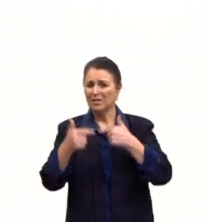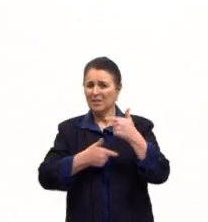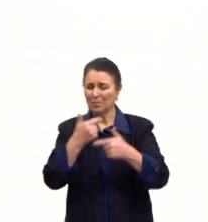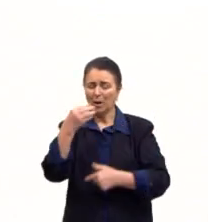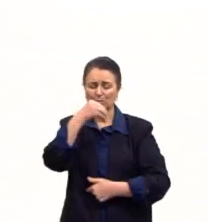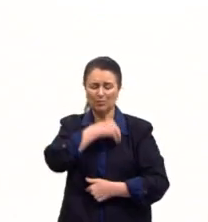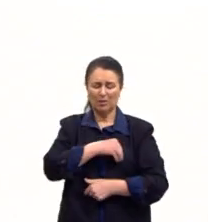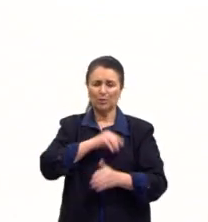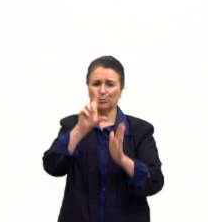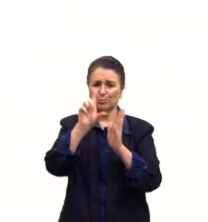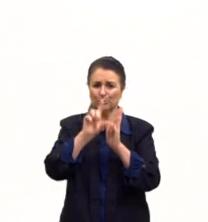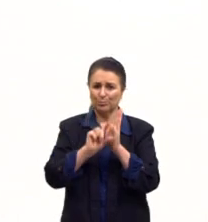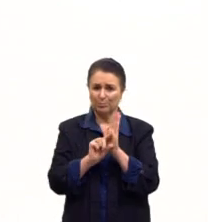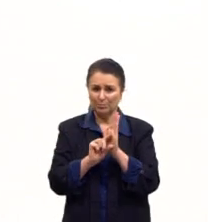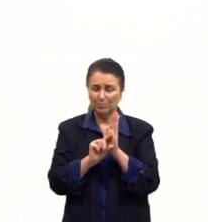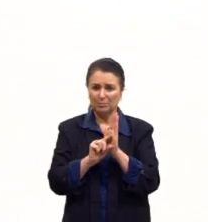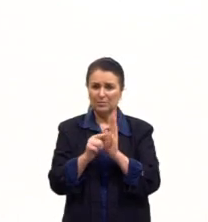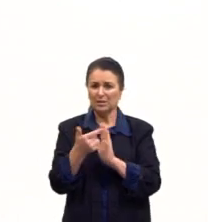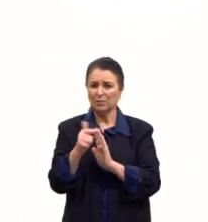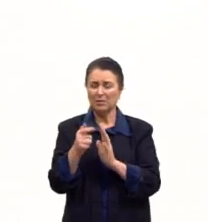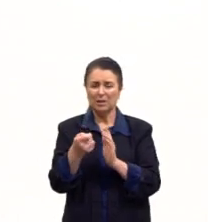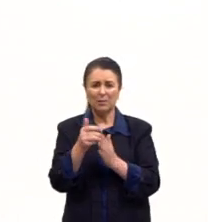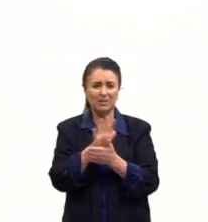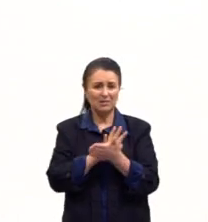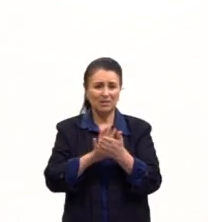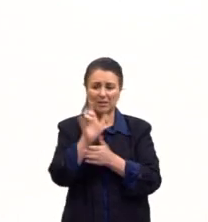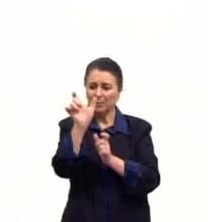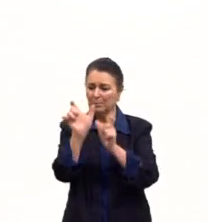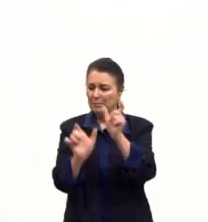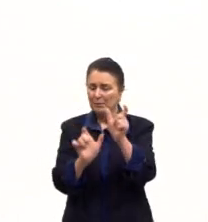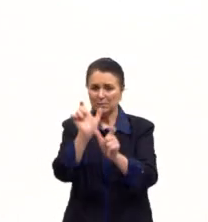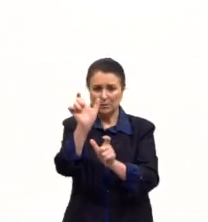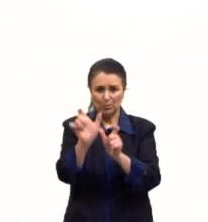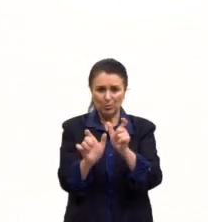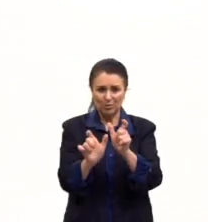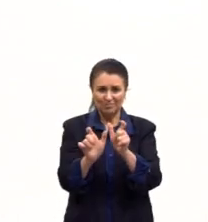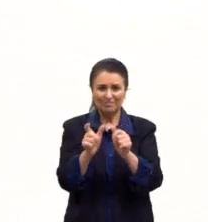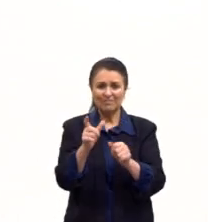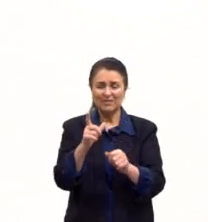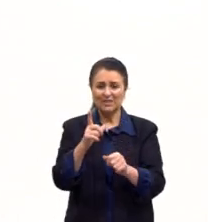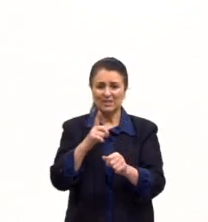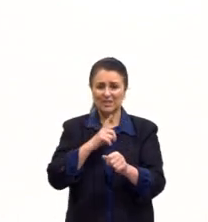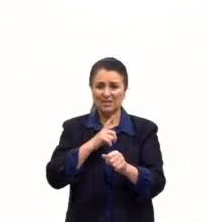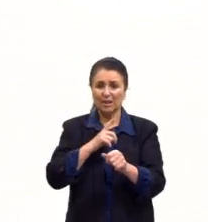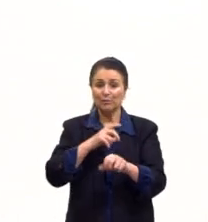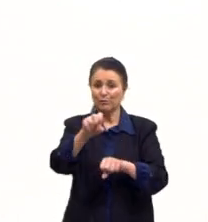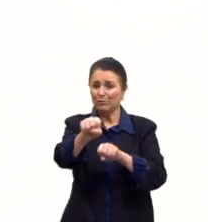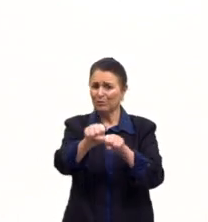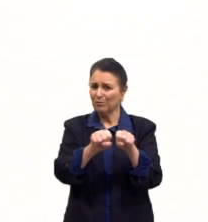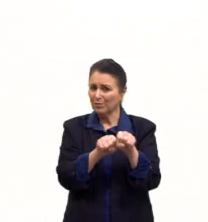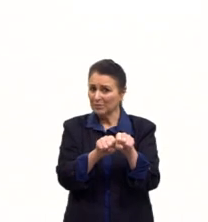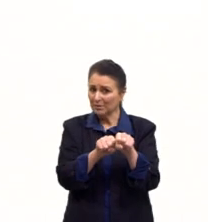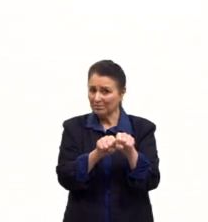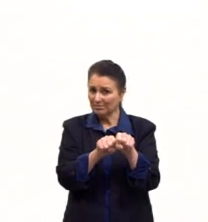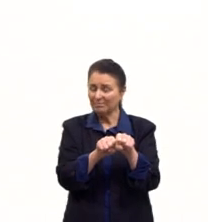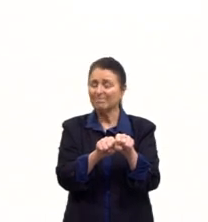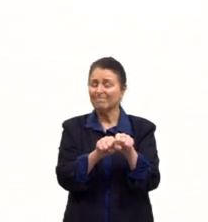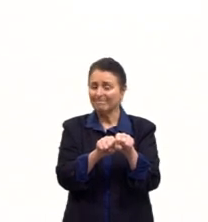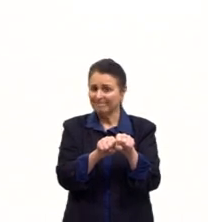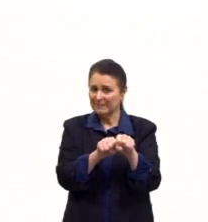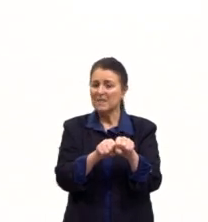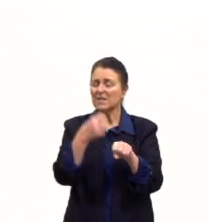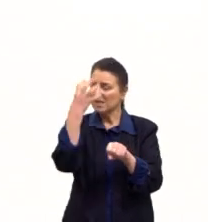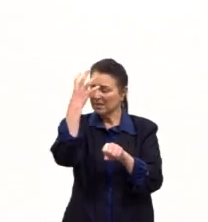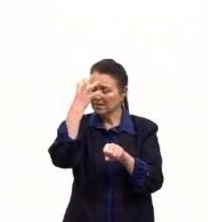baixos né então tem quase quantidade de pessoas bem É destruídas né Outra coisa que chama atenção